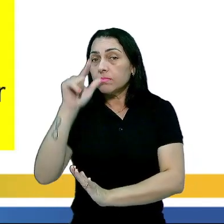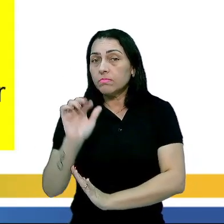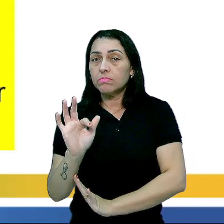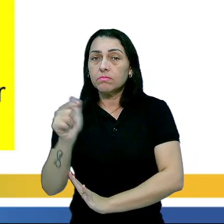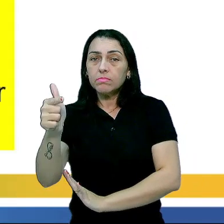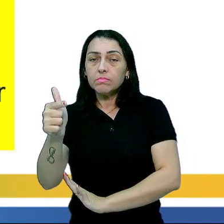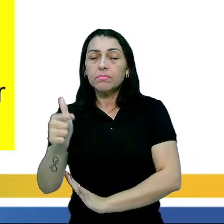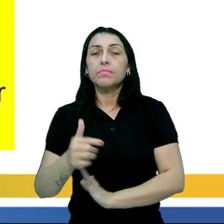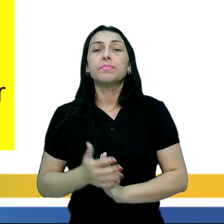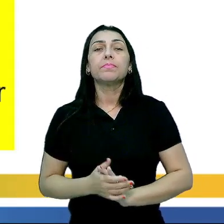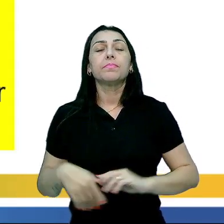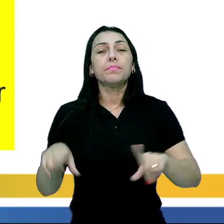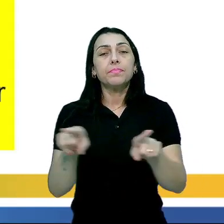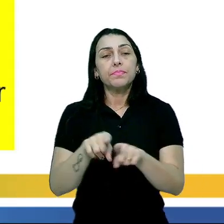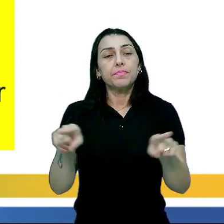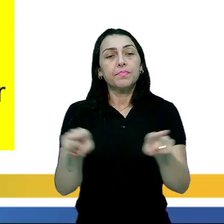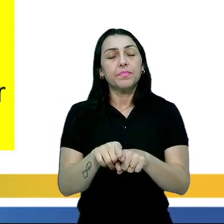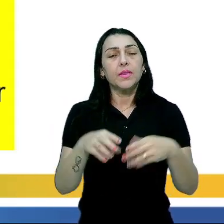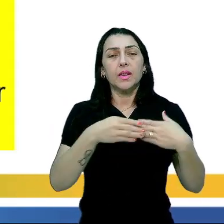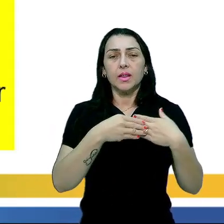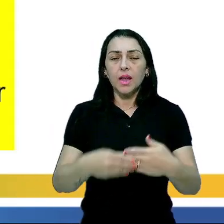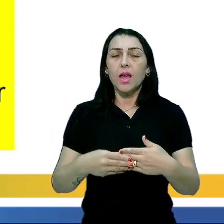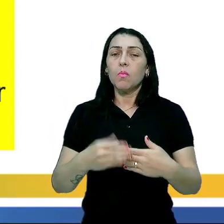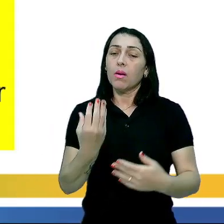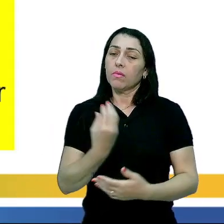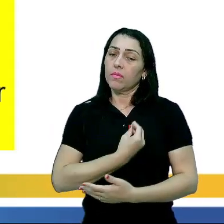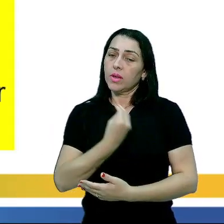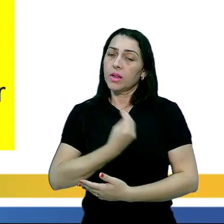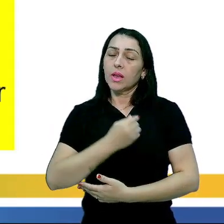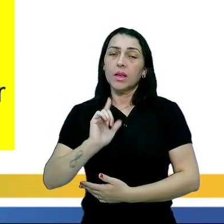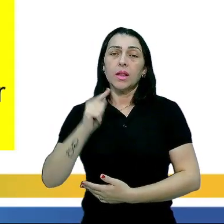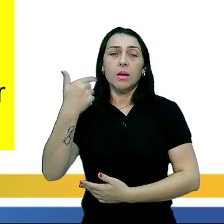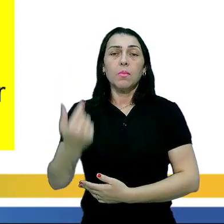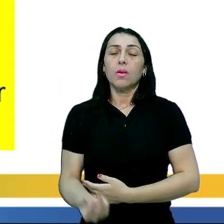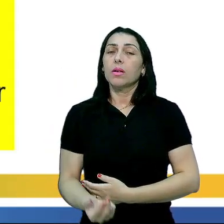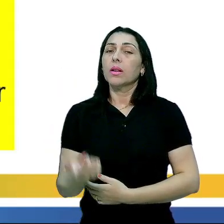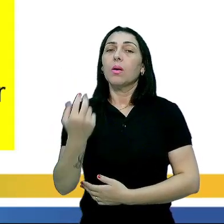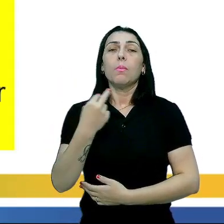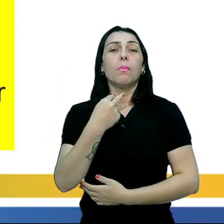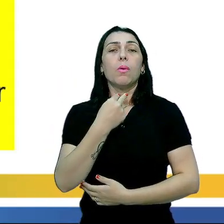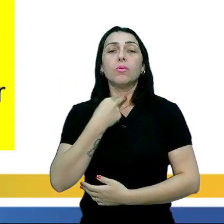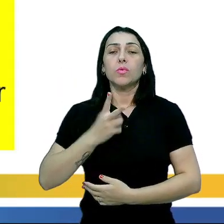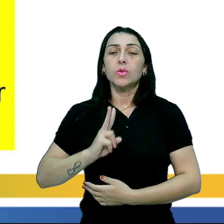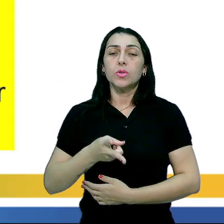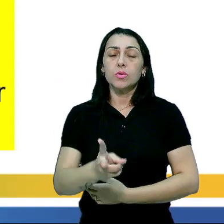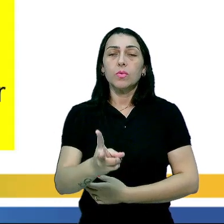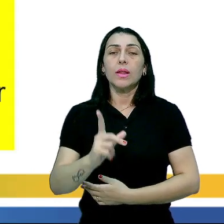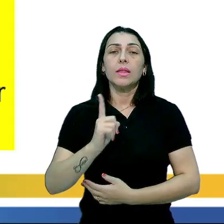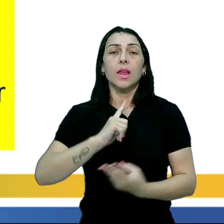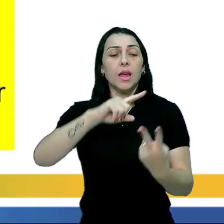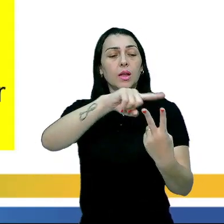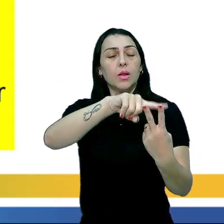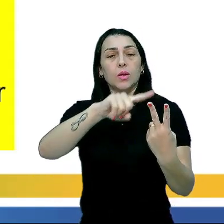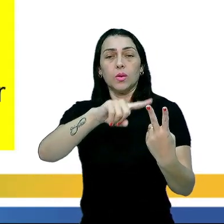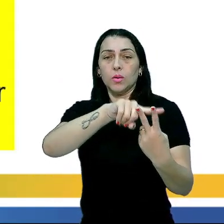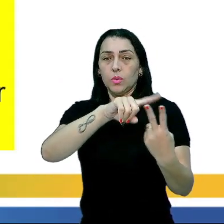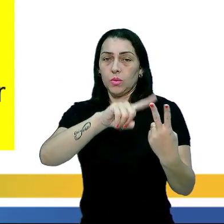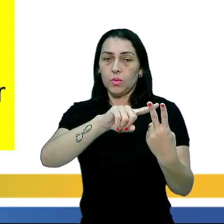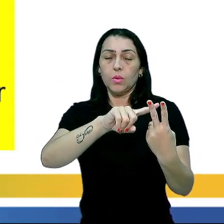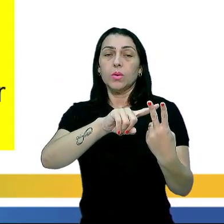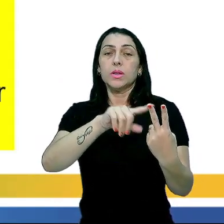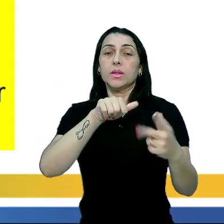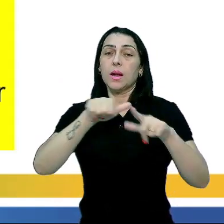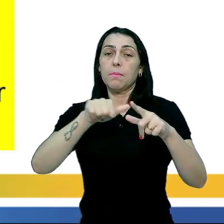outros. E a outra coisa leva a um padrão de vida que depois não pode ser mantido. Então, de repente, você tem duas fontes de renda, perde